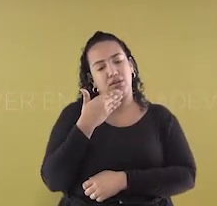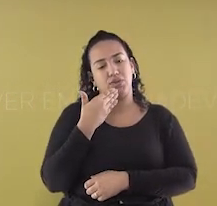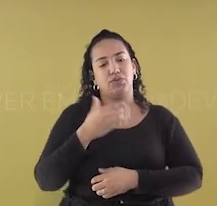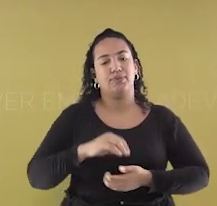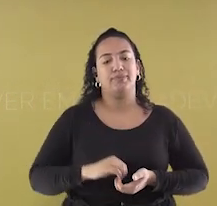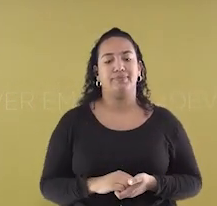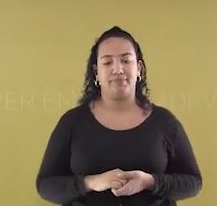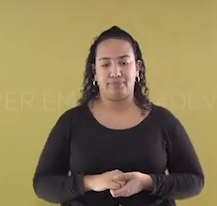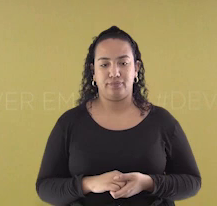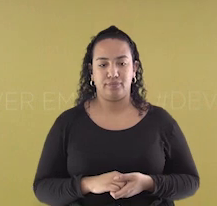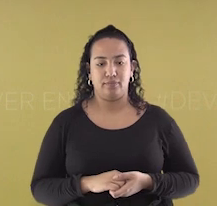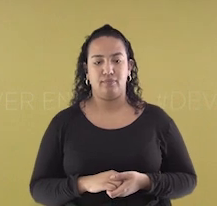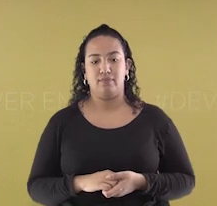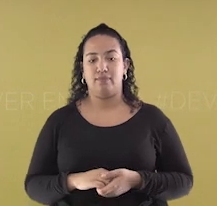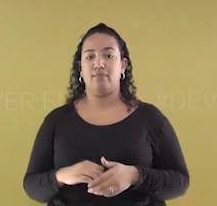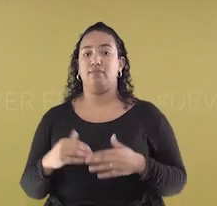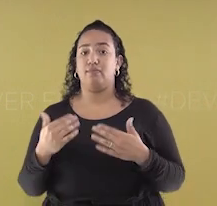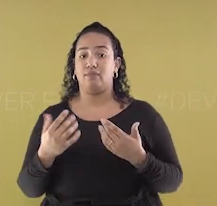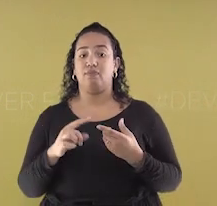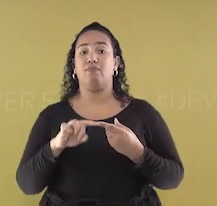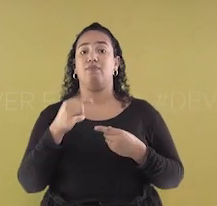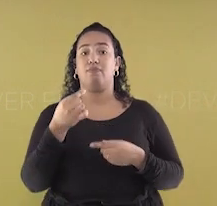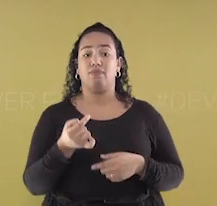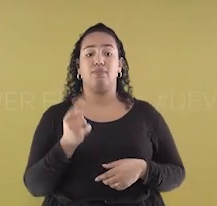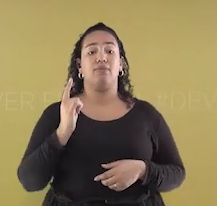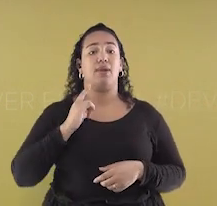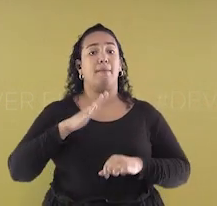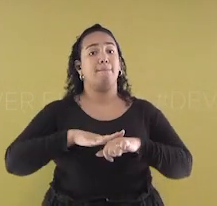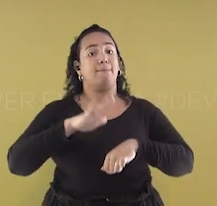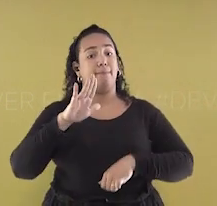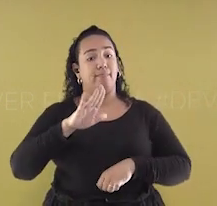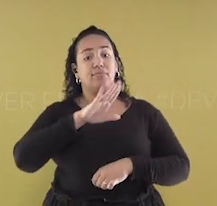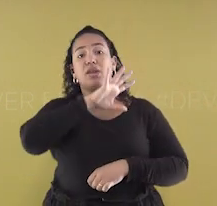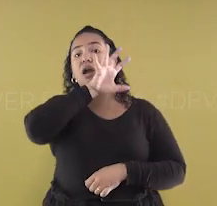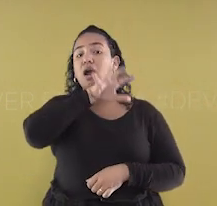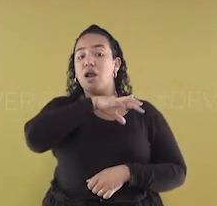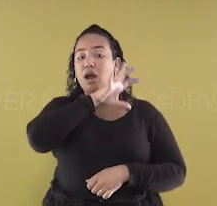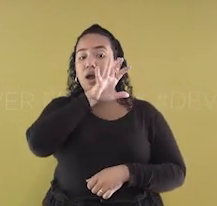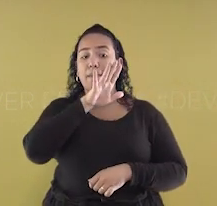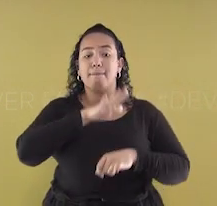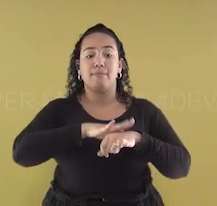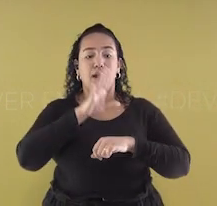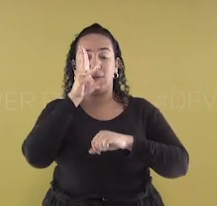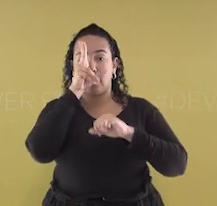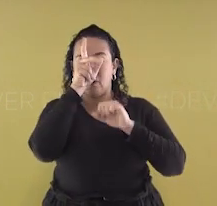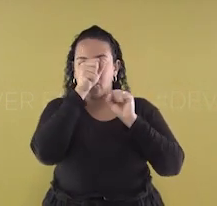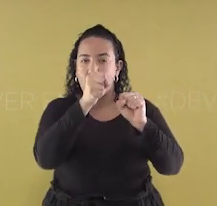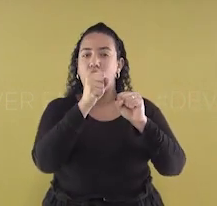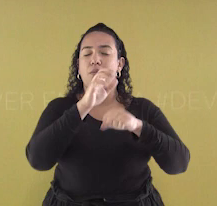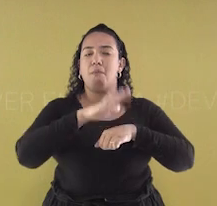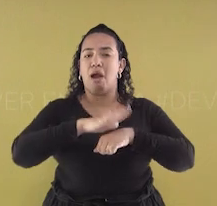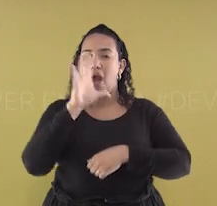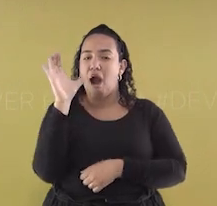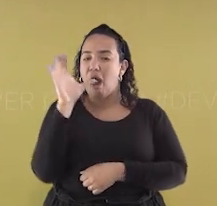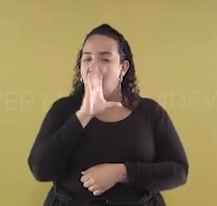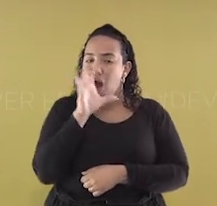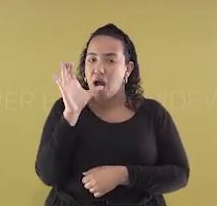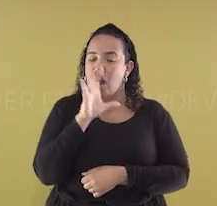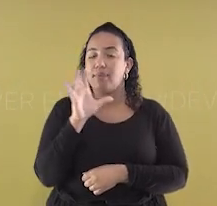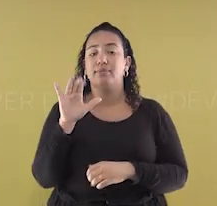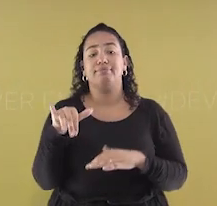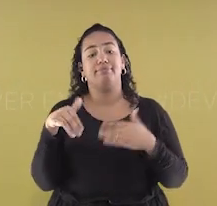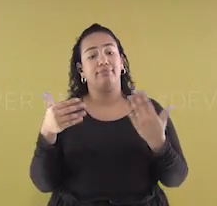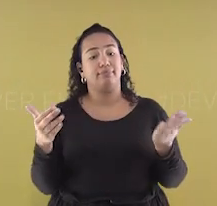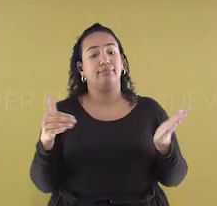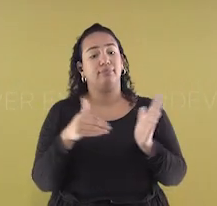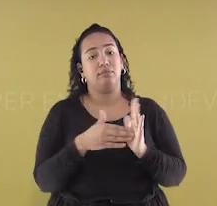de plantar. Depois, com mais animais, um arado um pouco diferente, fica mais forte, é mais rápido. e aí